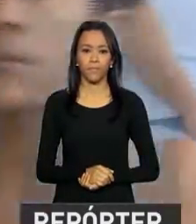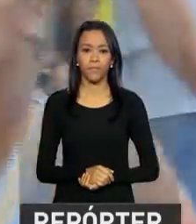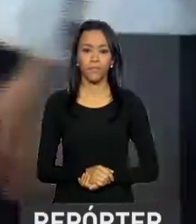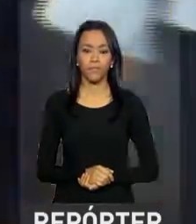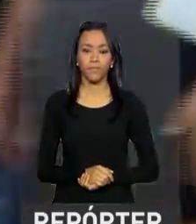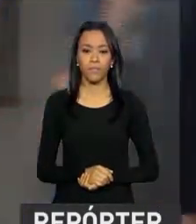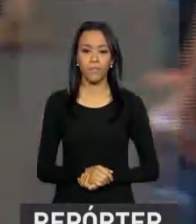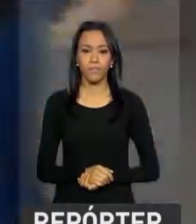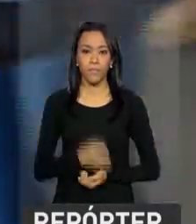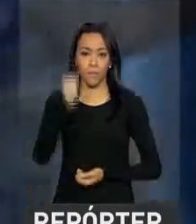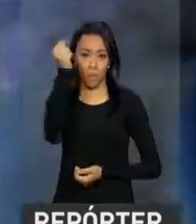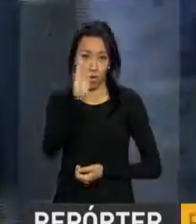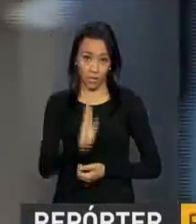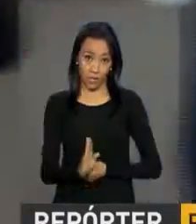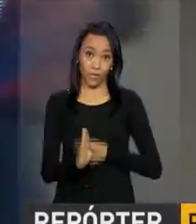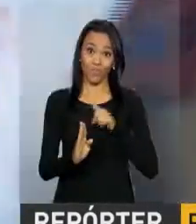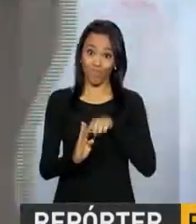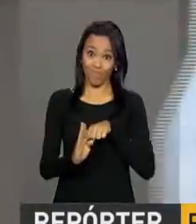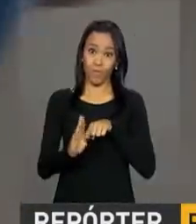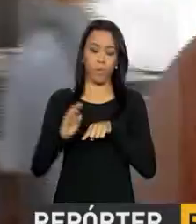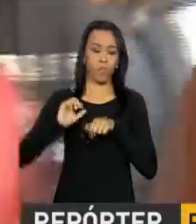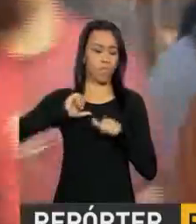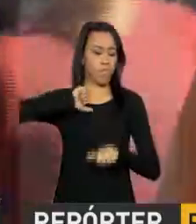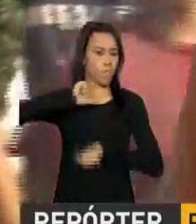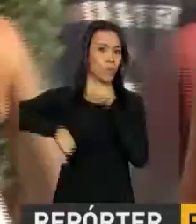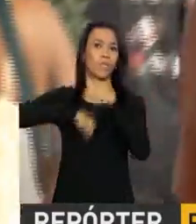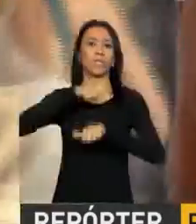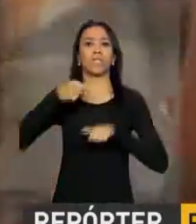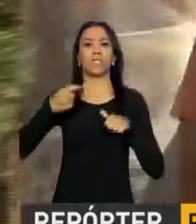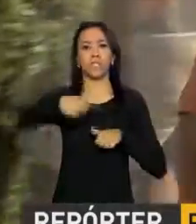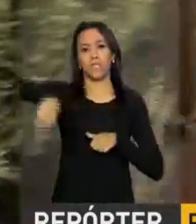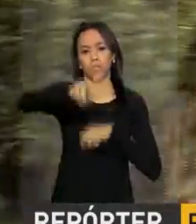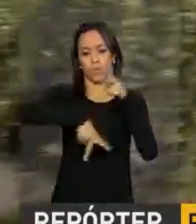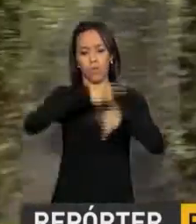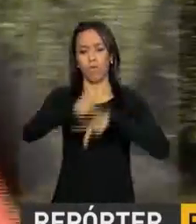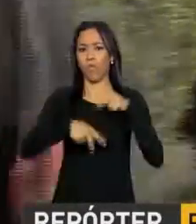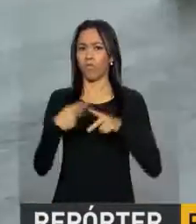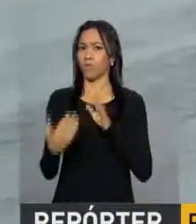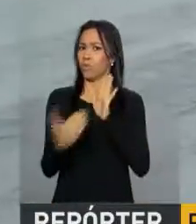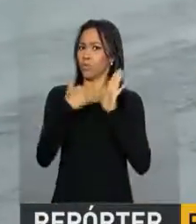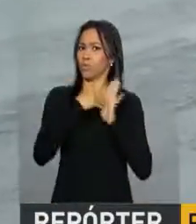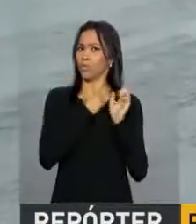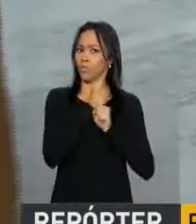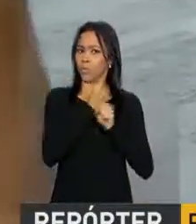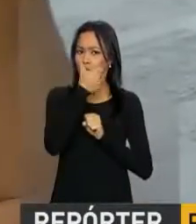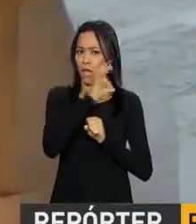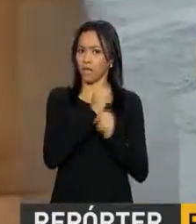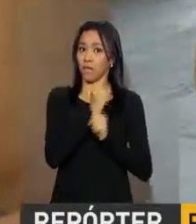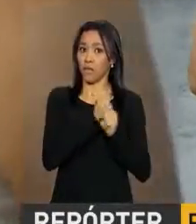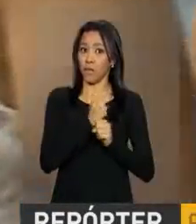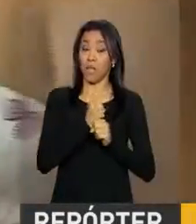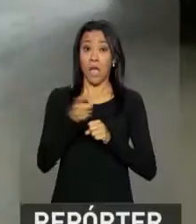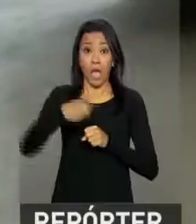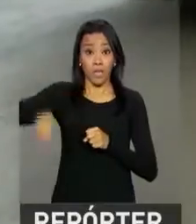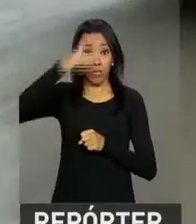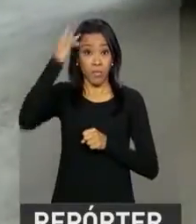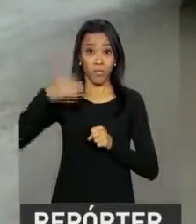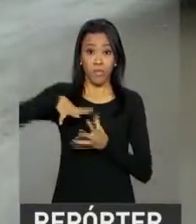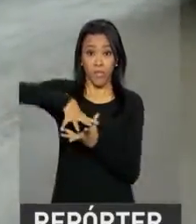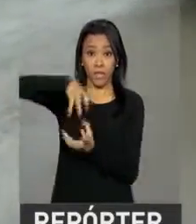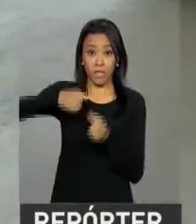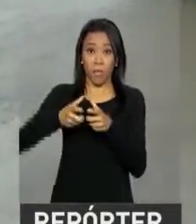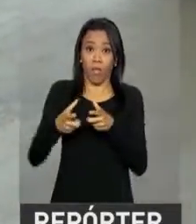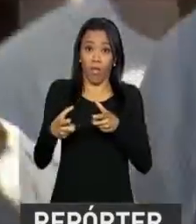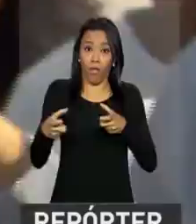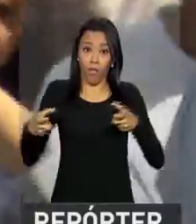o brasil passou por uma grande mudança populacional nas últimas décadas a população está ficando mais velha só nos últimos